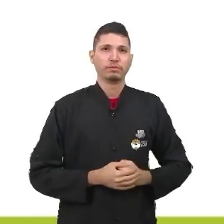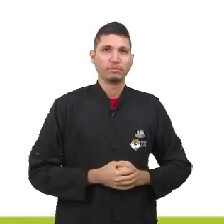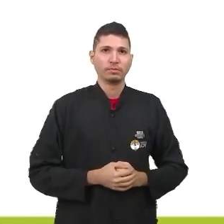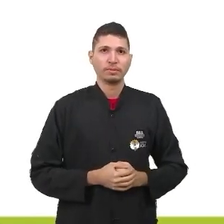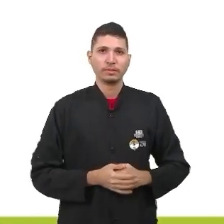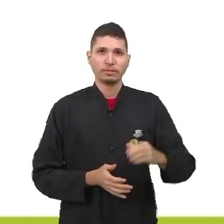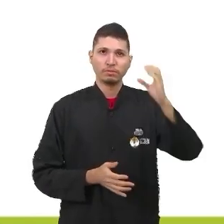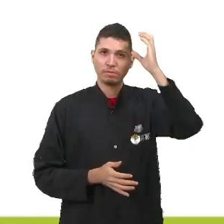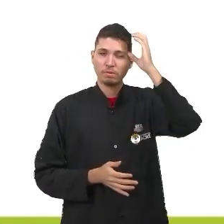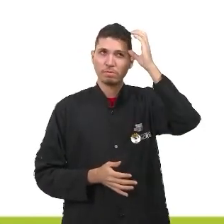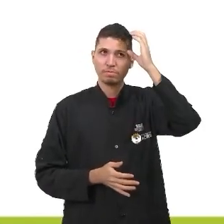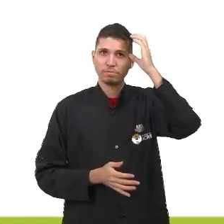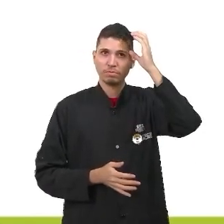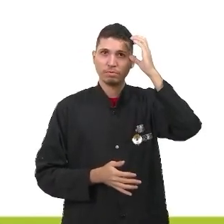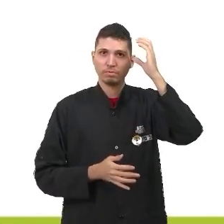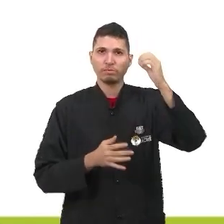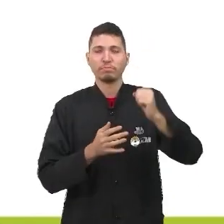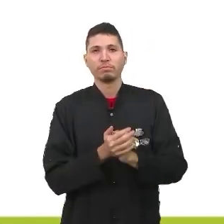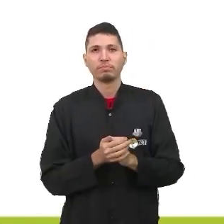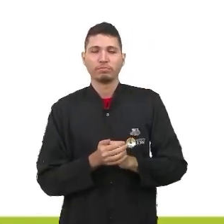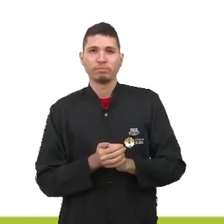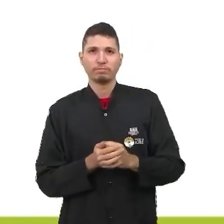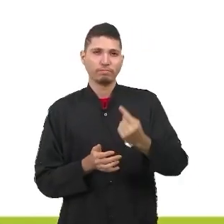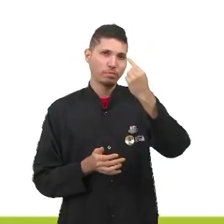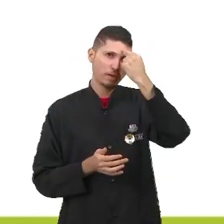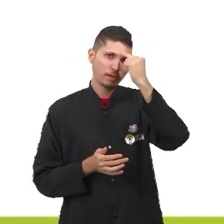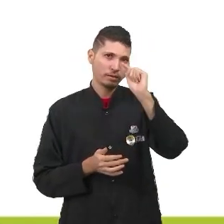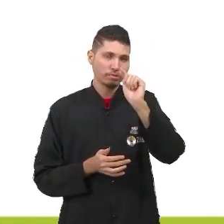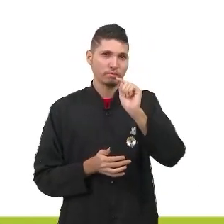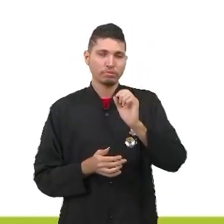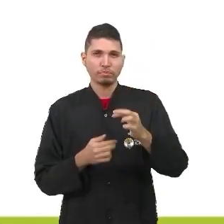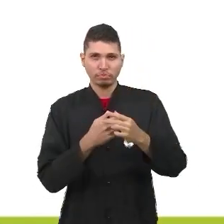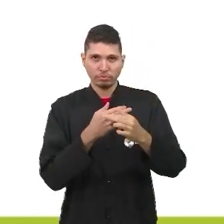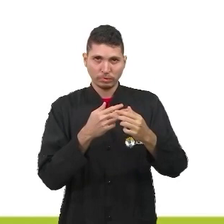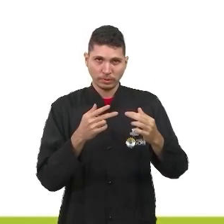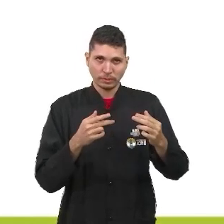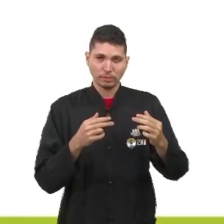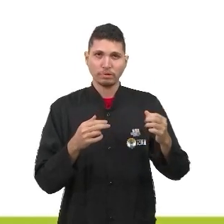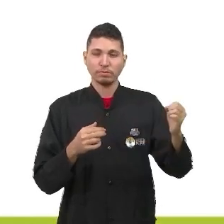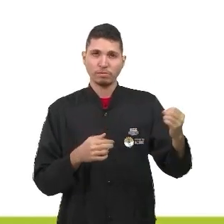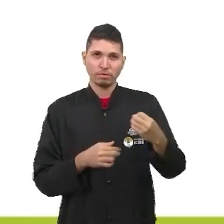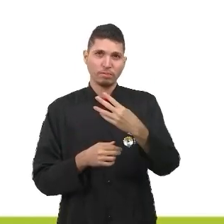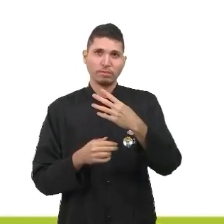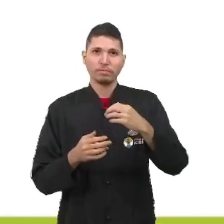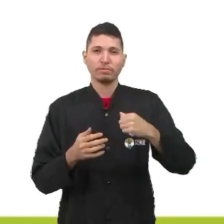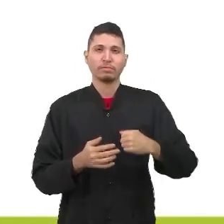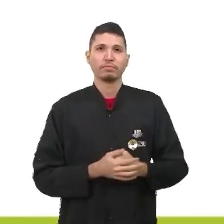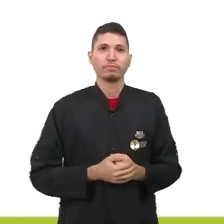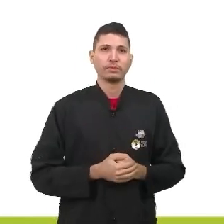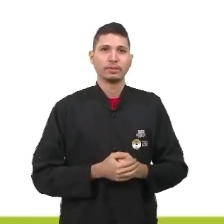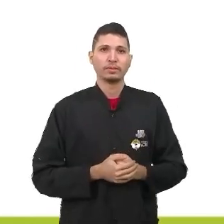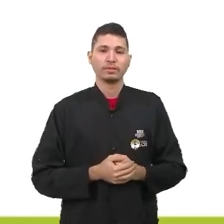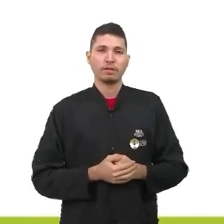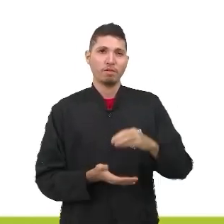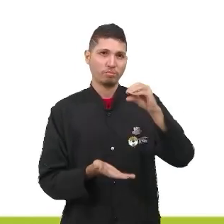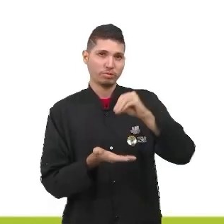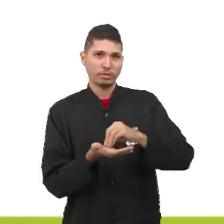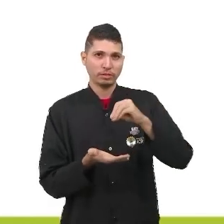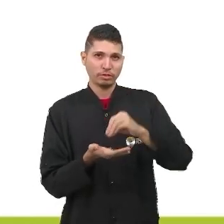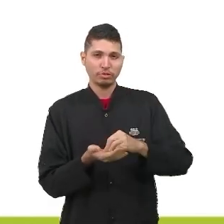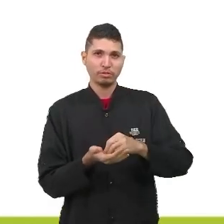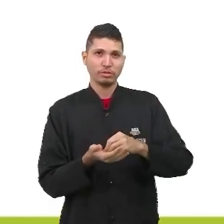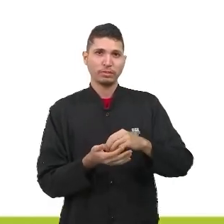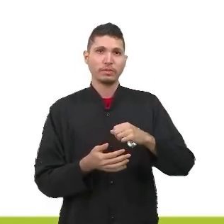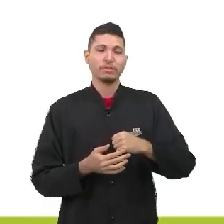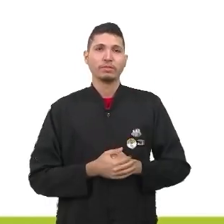consciência criadora nacional, ausência de formalismo. Então, nada de deixar, por exemplo,